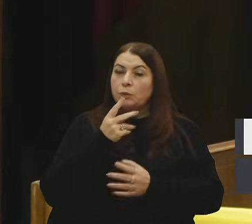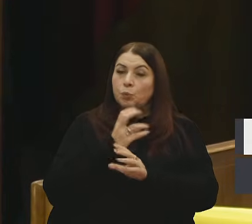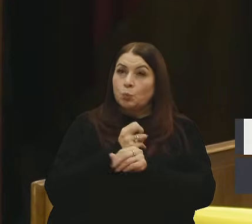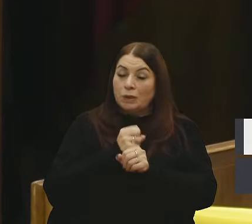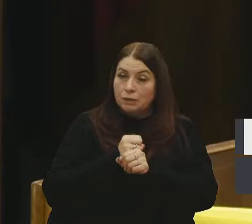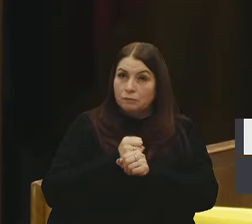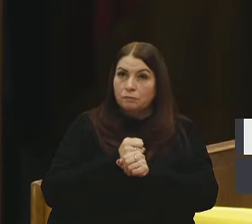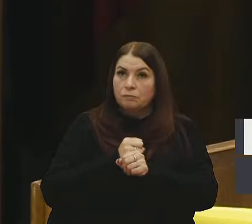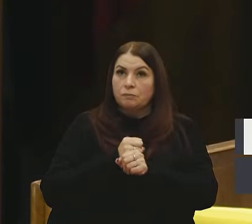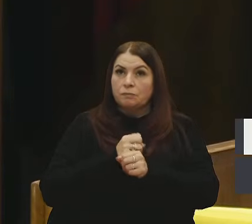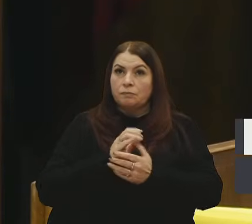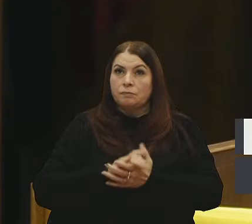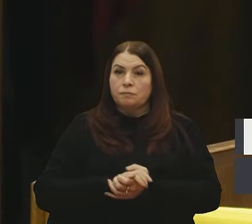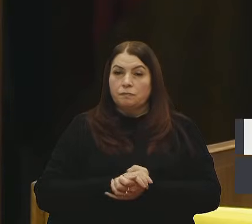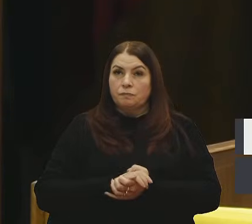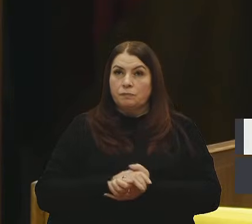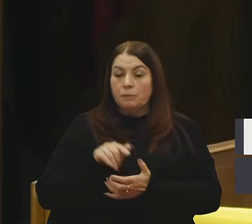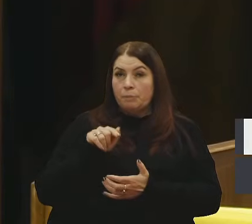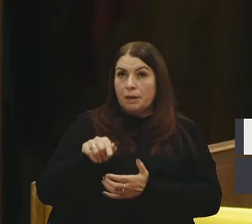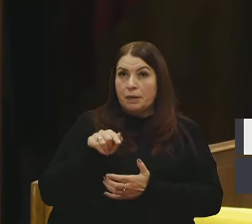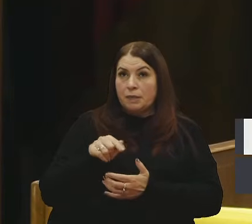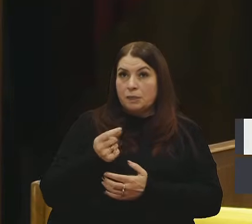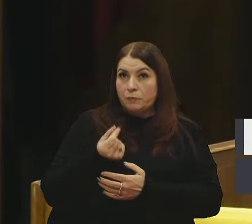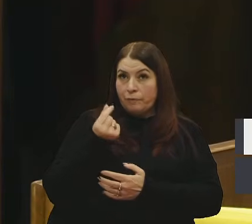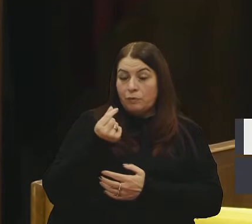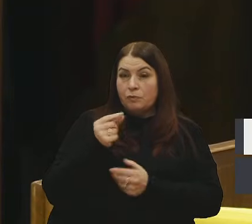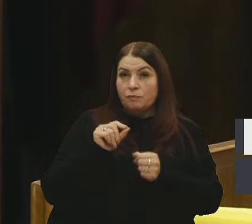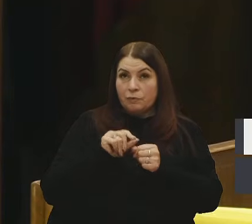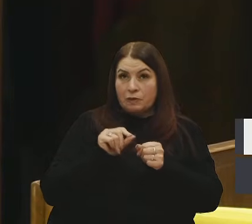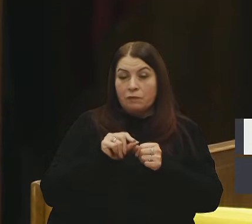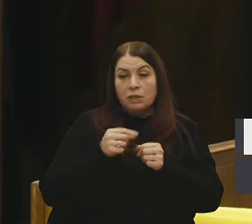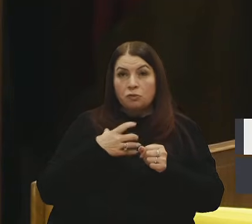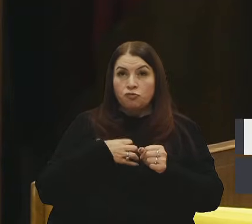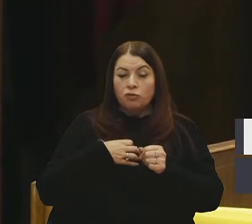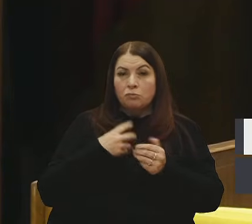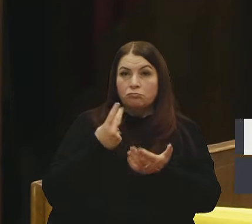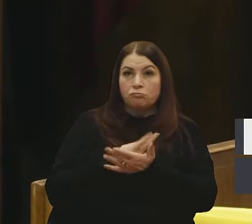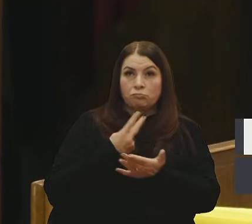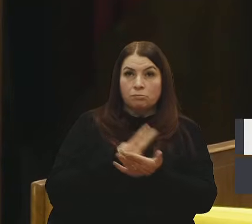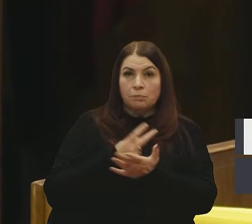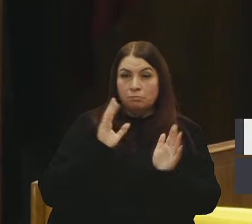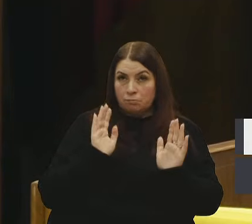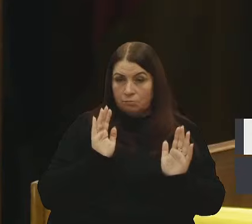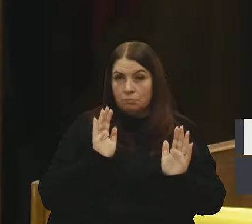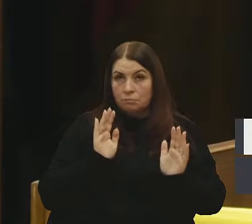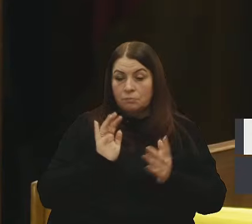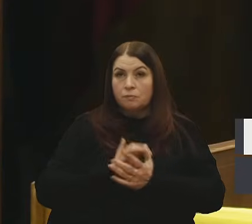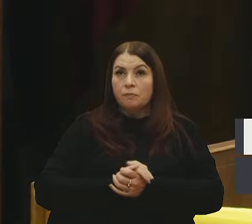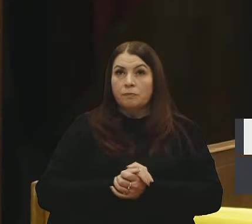cálculos para esses valores foram feitos de maneira indevida e